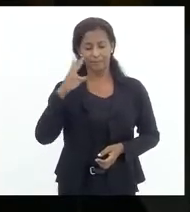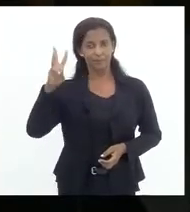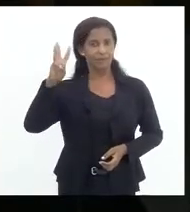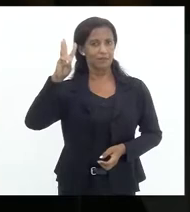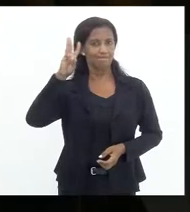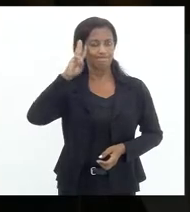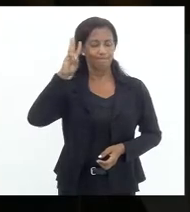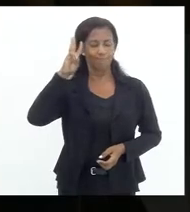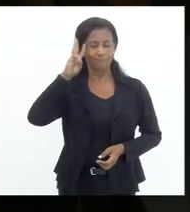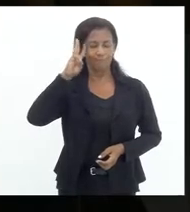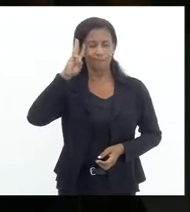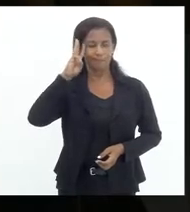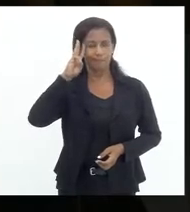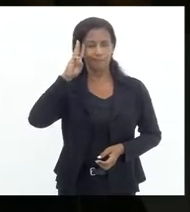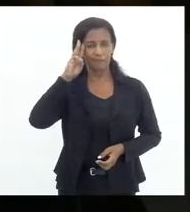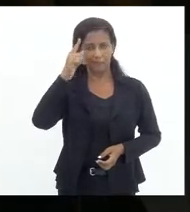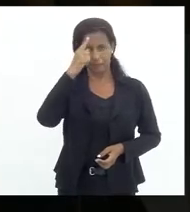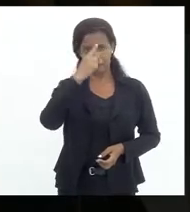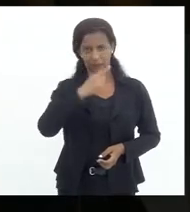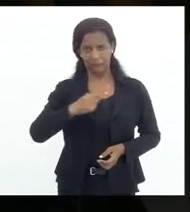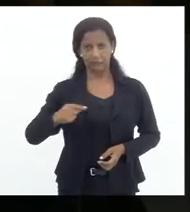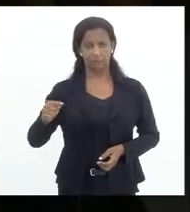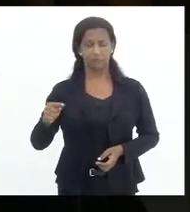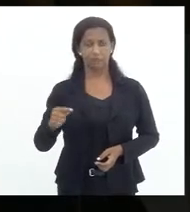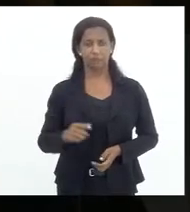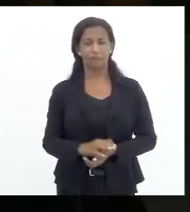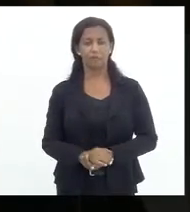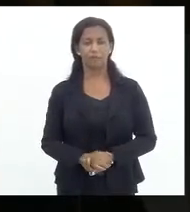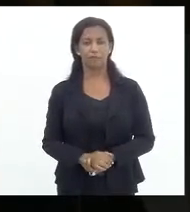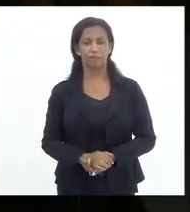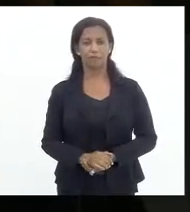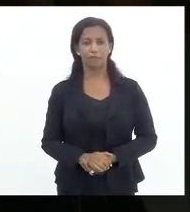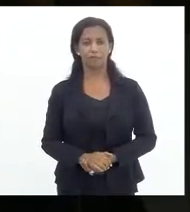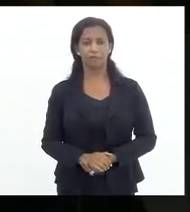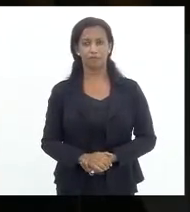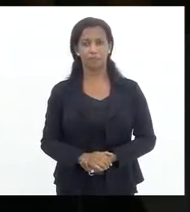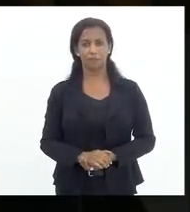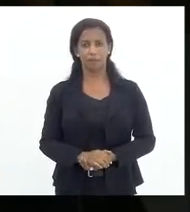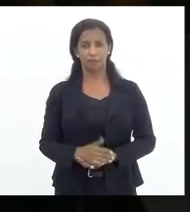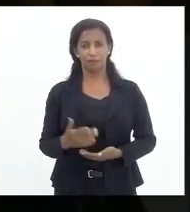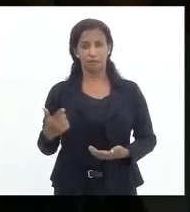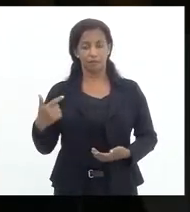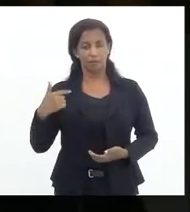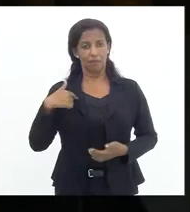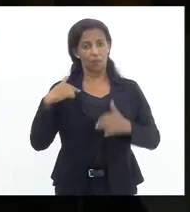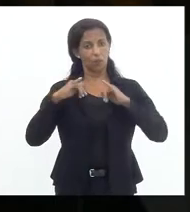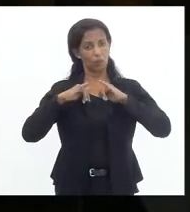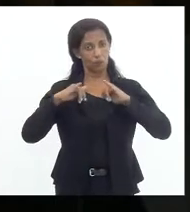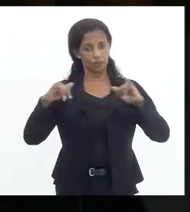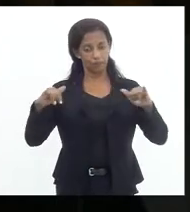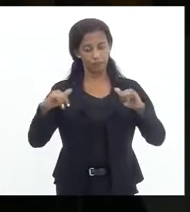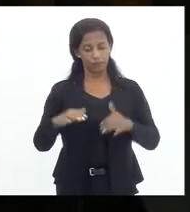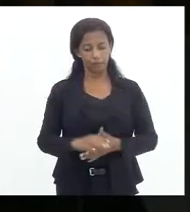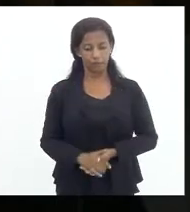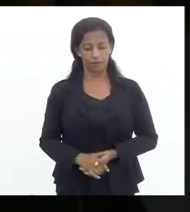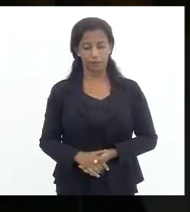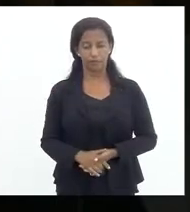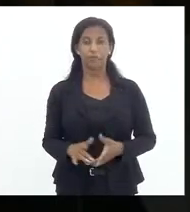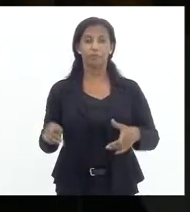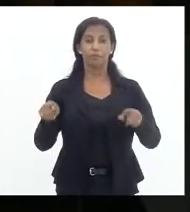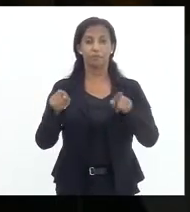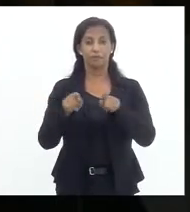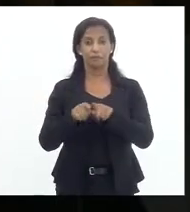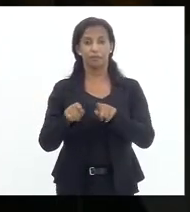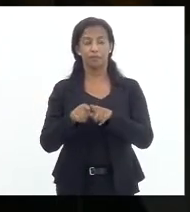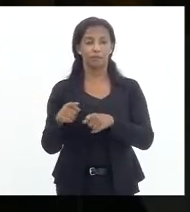terça-feira da próxima semana e depois dizendo isso senhora Presidente até